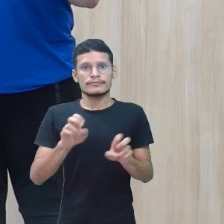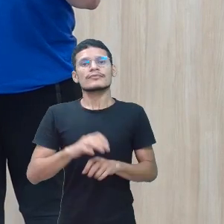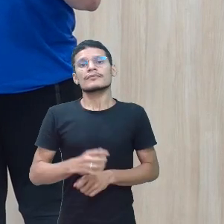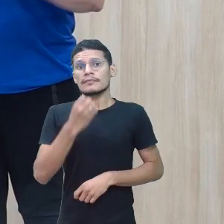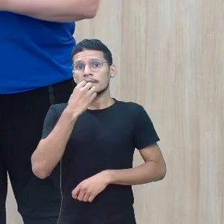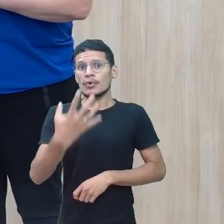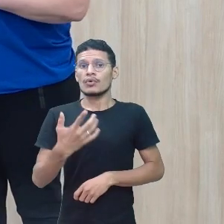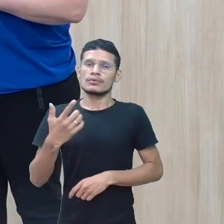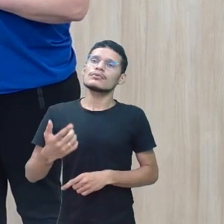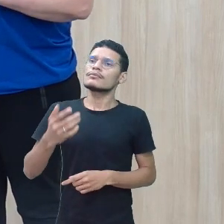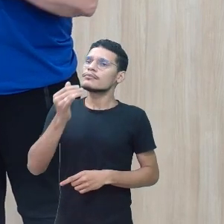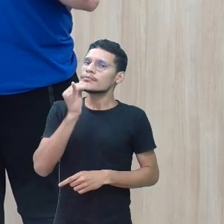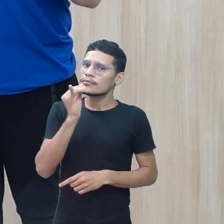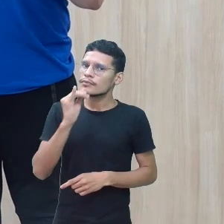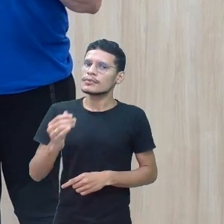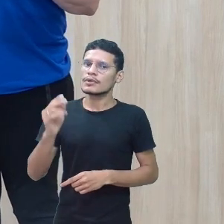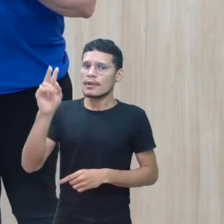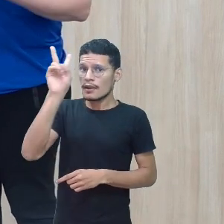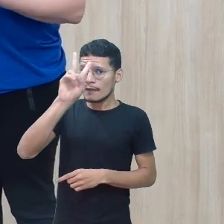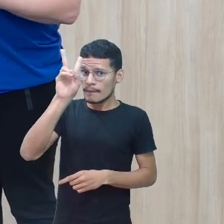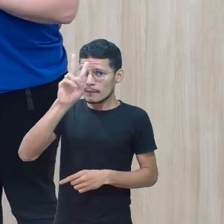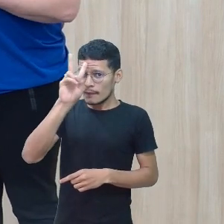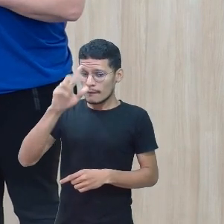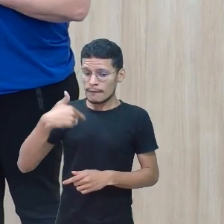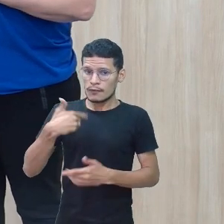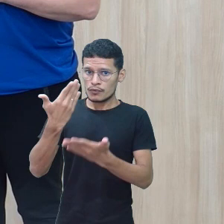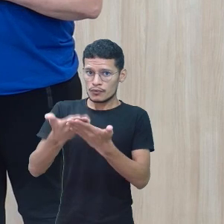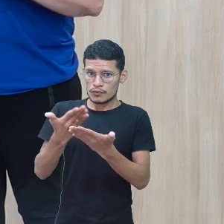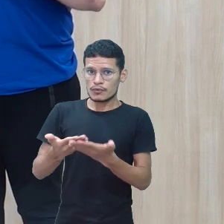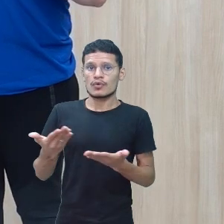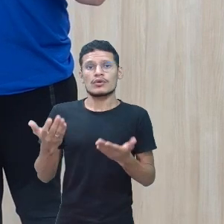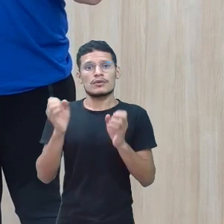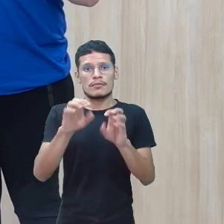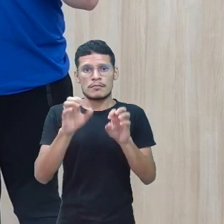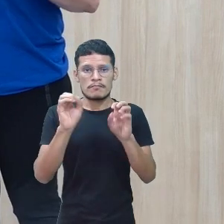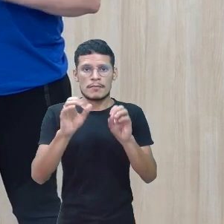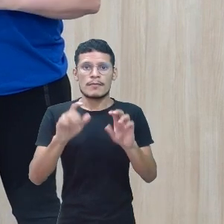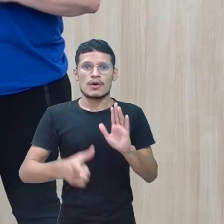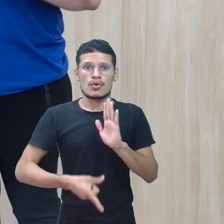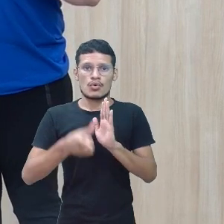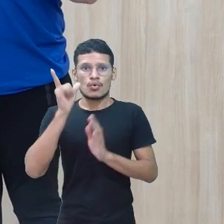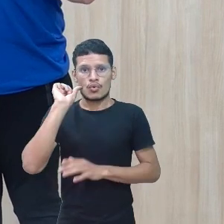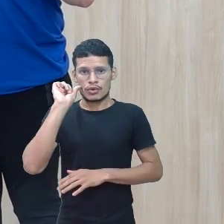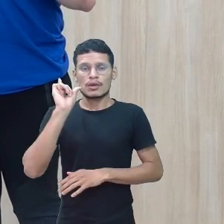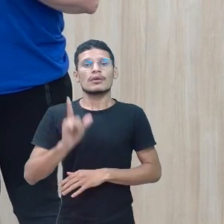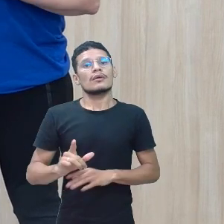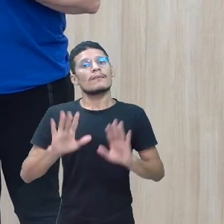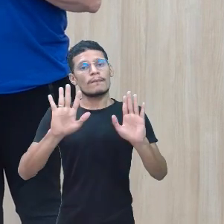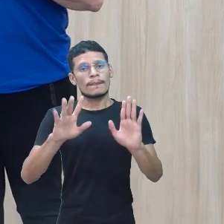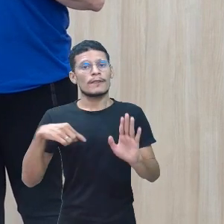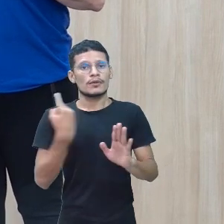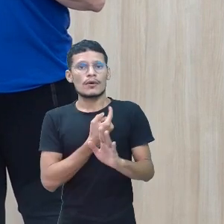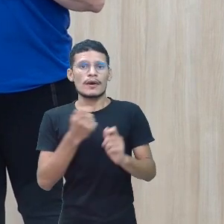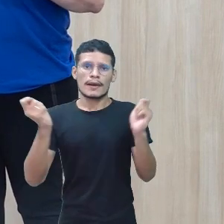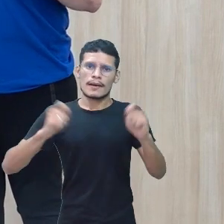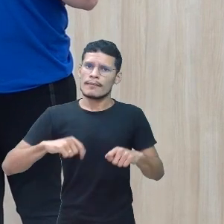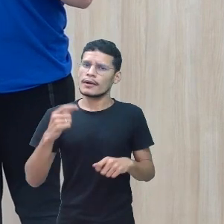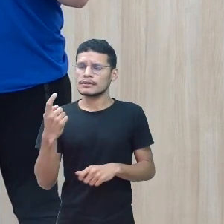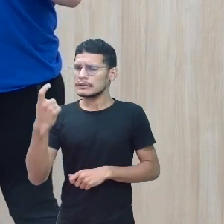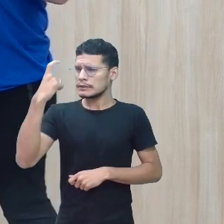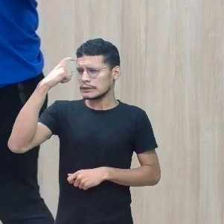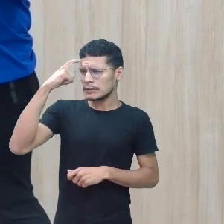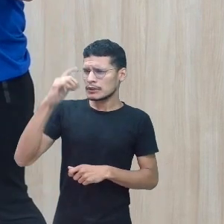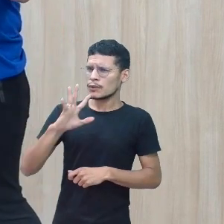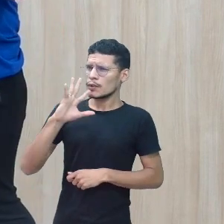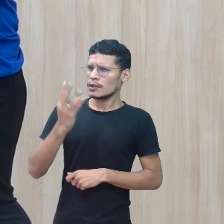Repetir novamente o que eu falei ontem, que para se gerar um conhecimento, construir um conhecimento, usar esse